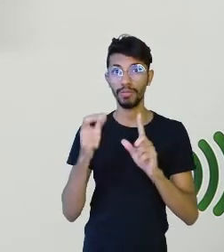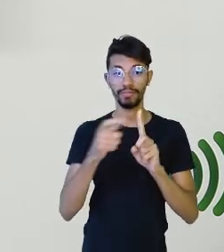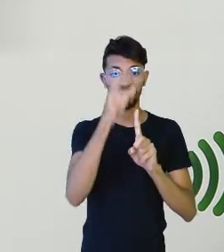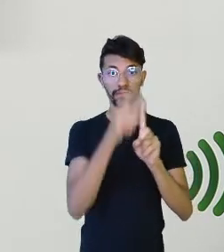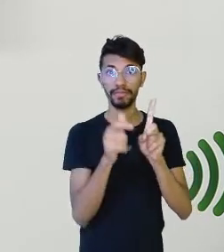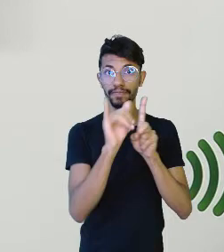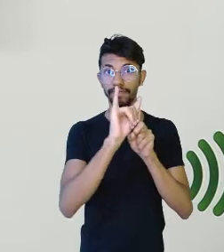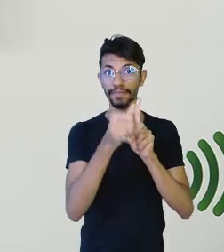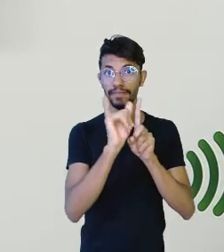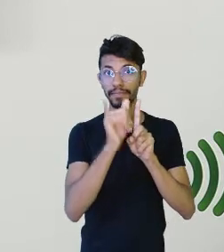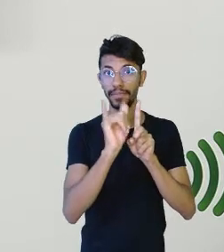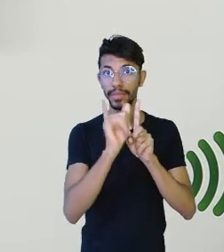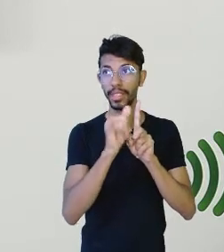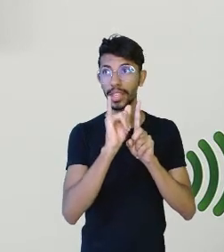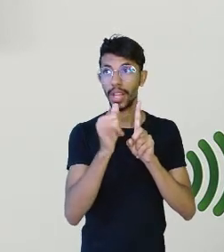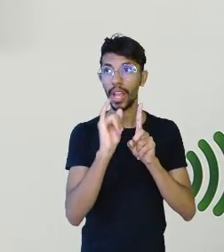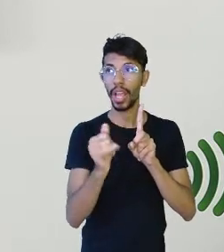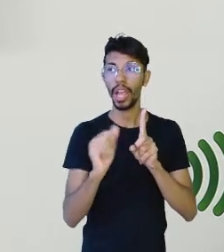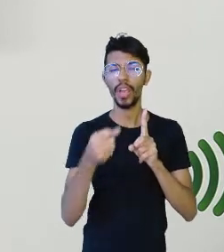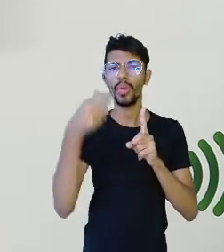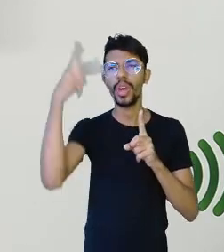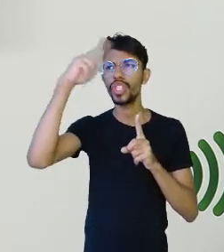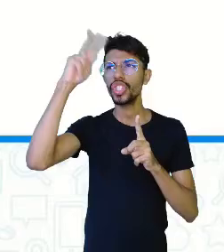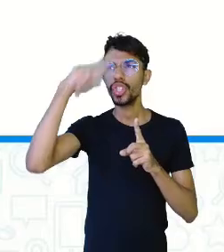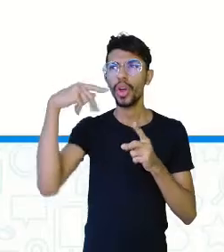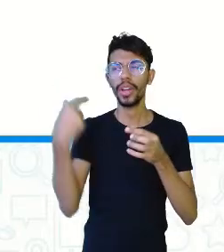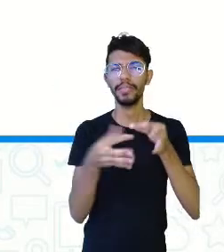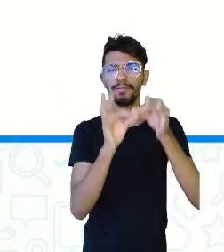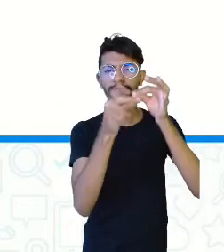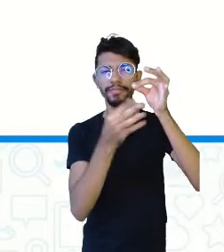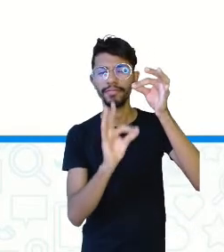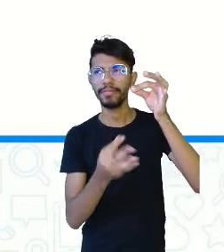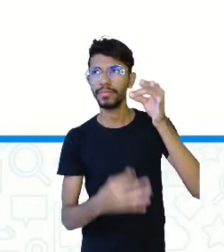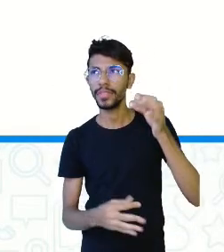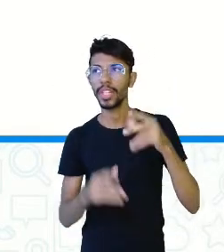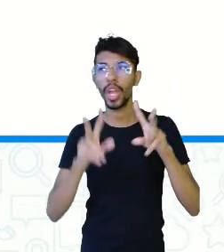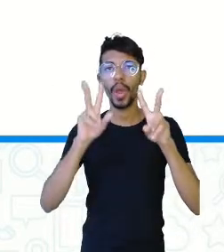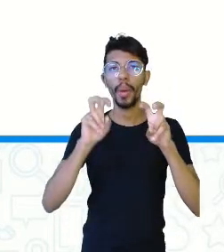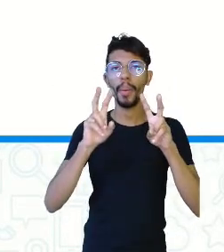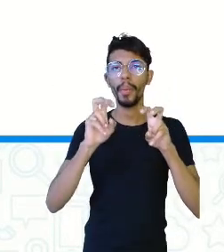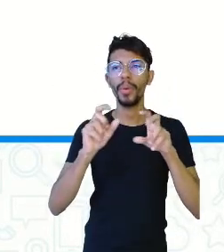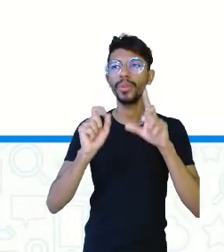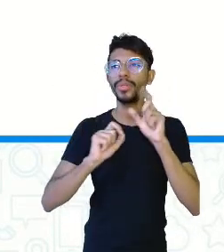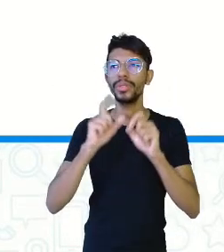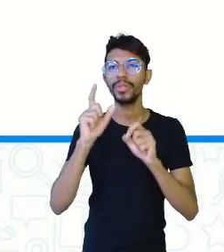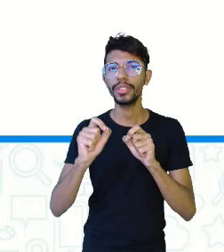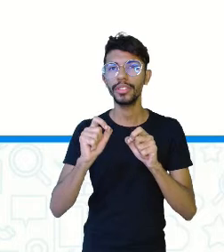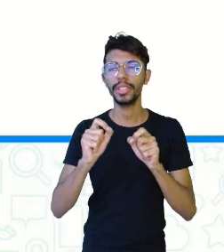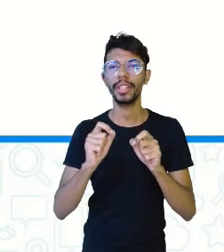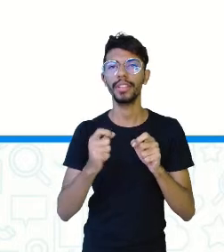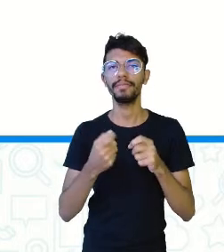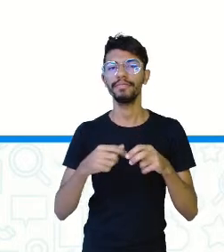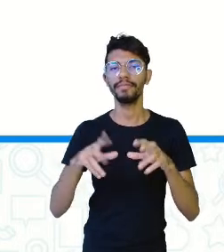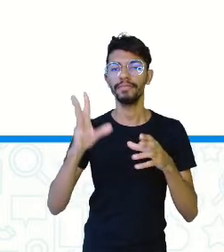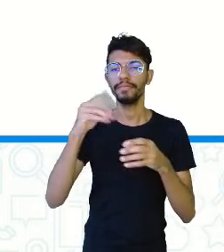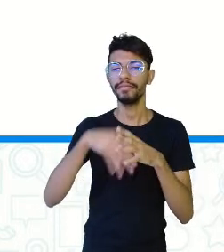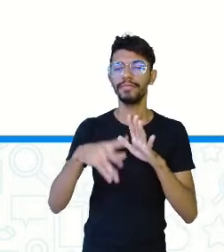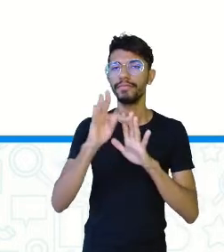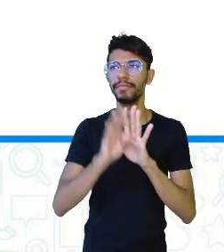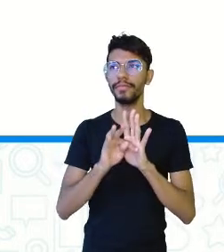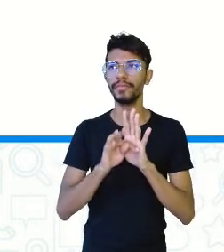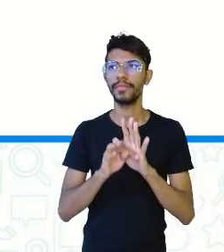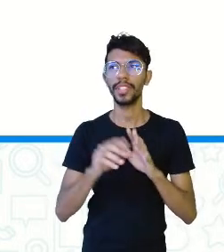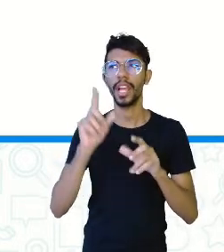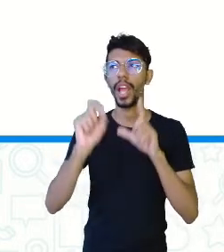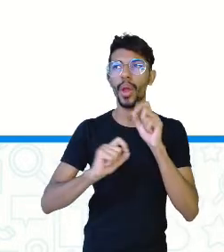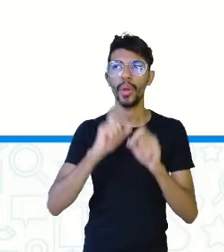narrador ele conta uma história desenvolvida em torno de um enredo. uma situação que dá origem aos